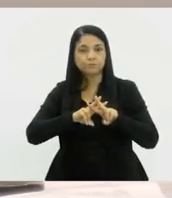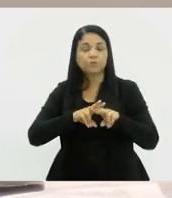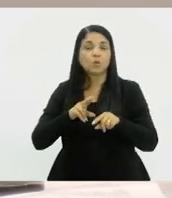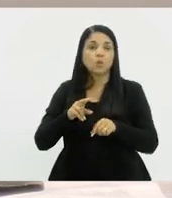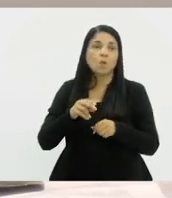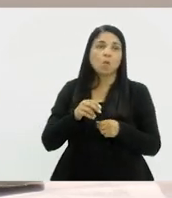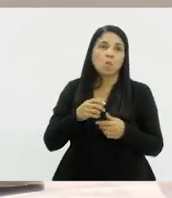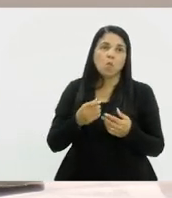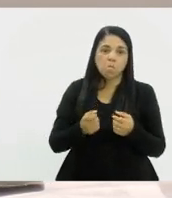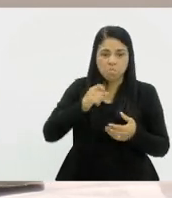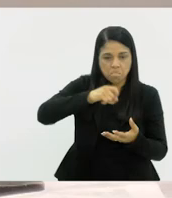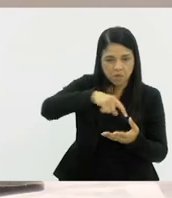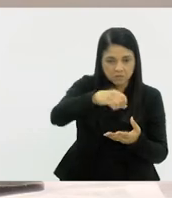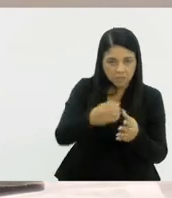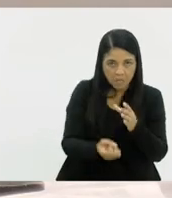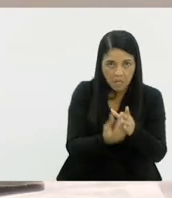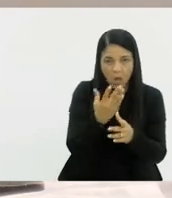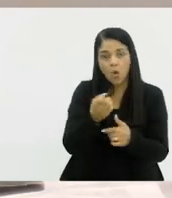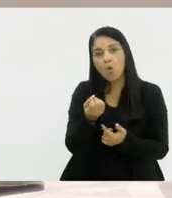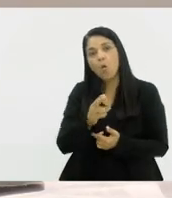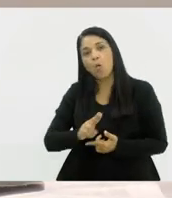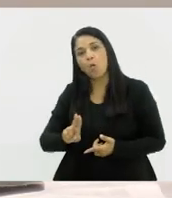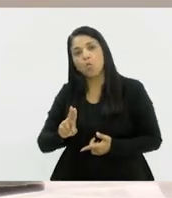usar o o